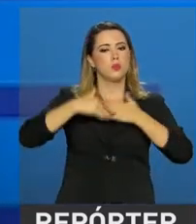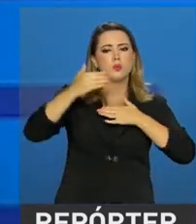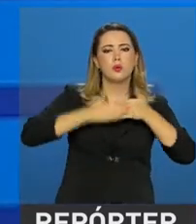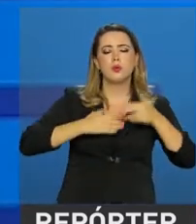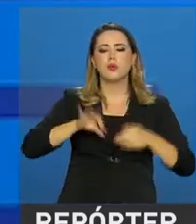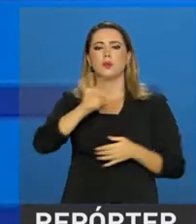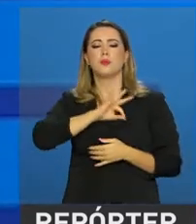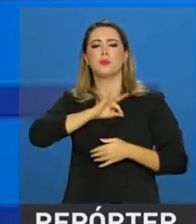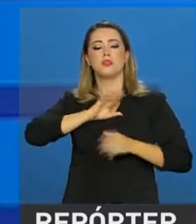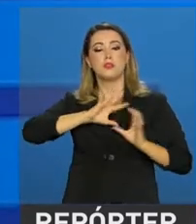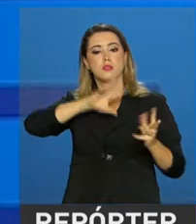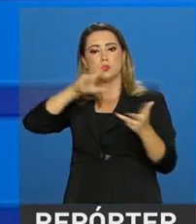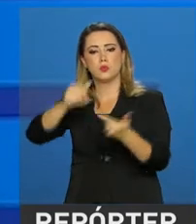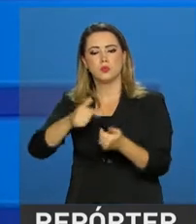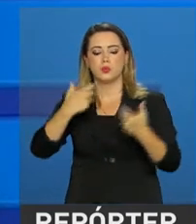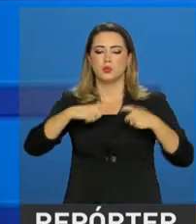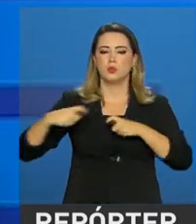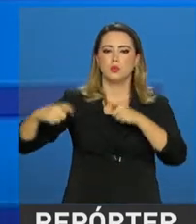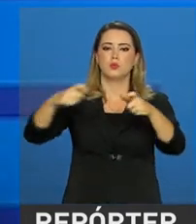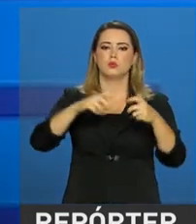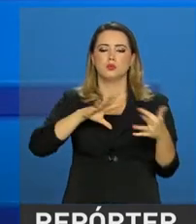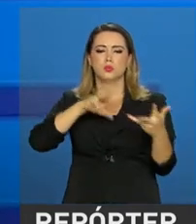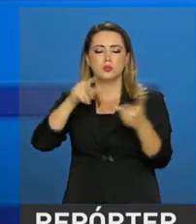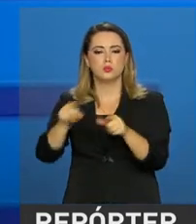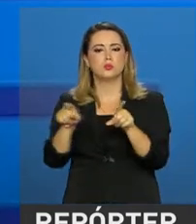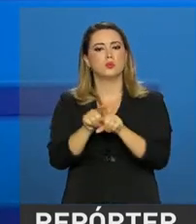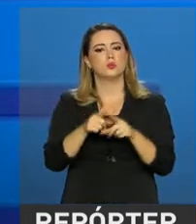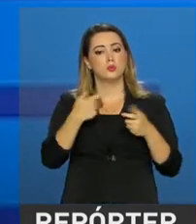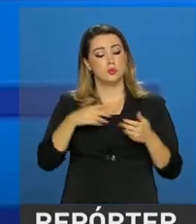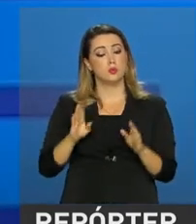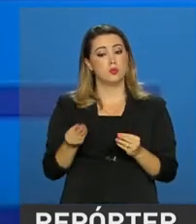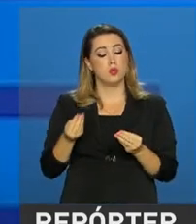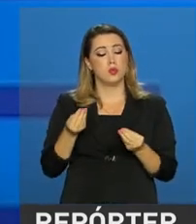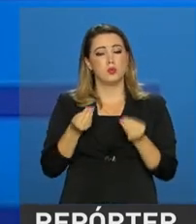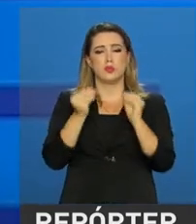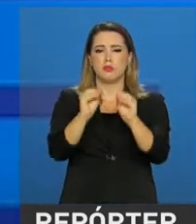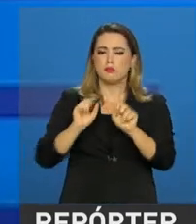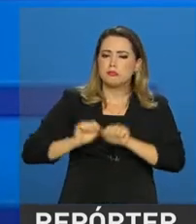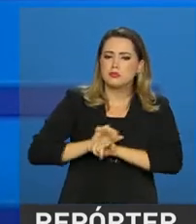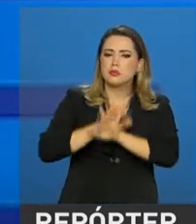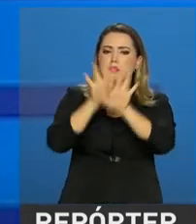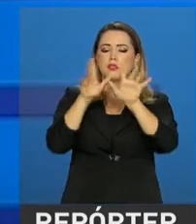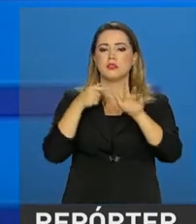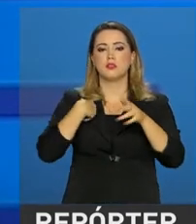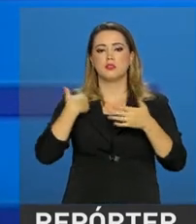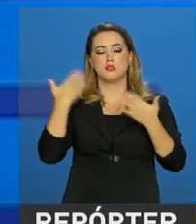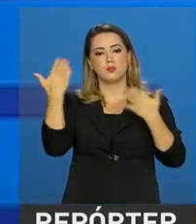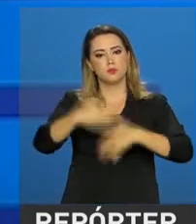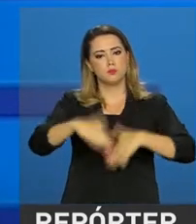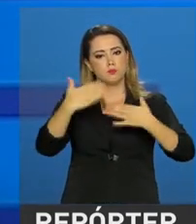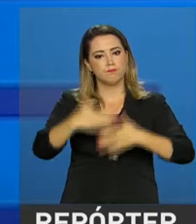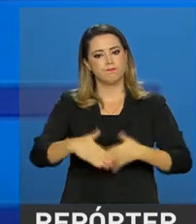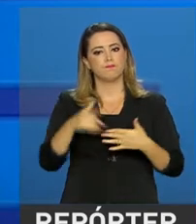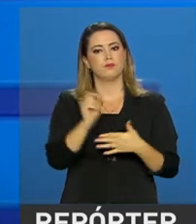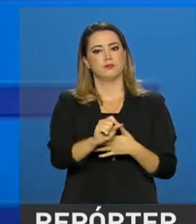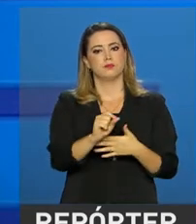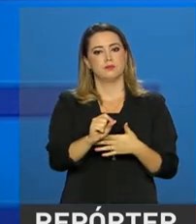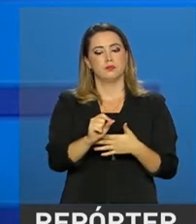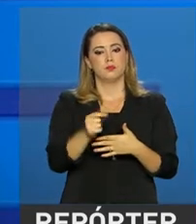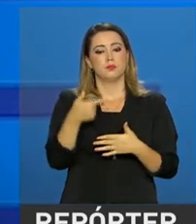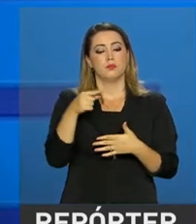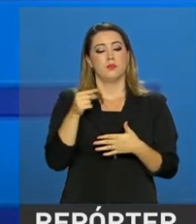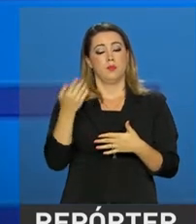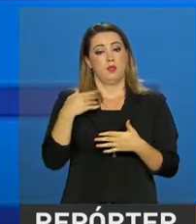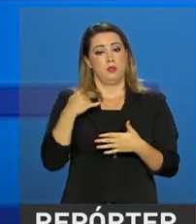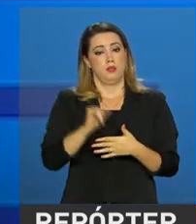qualquer instituição que tenha como objetivo, né, garantir a lisura do certame, né? E no